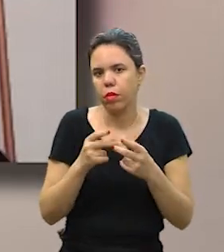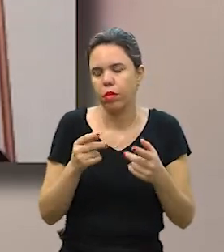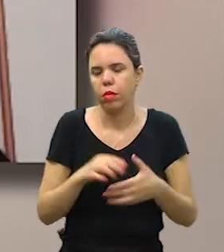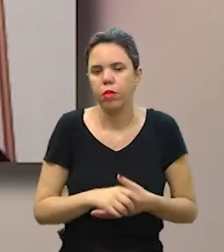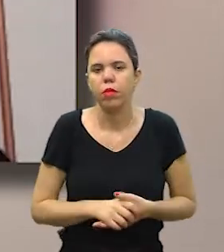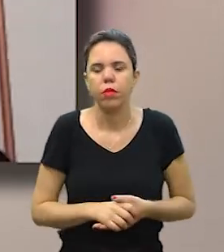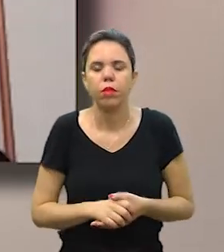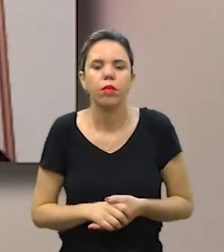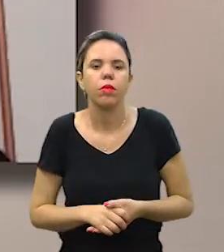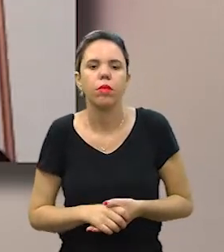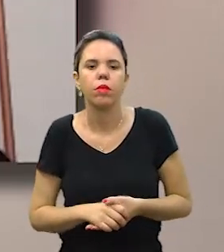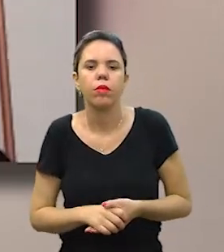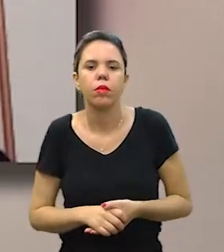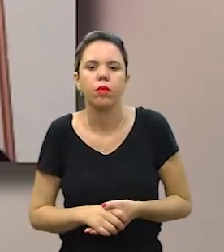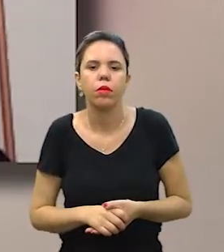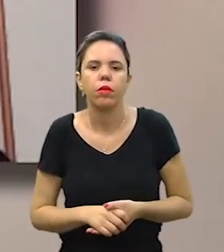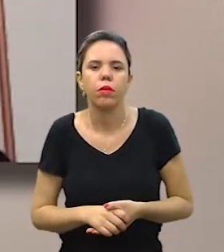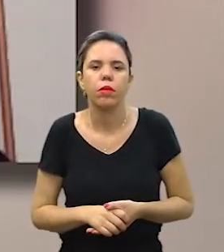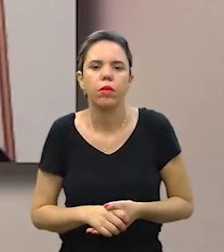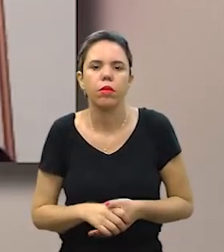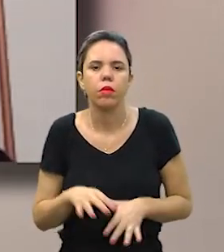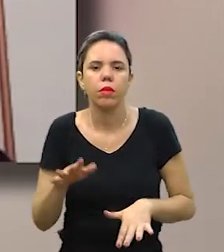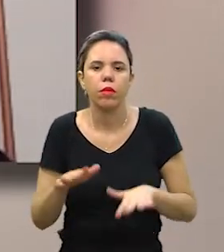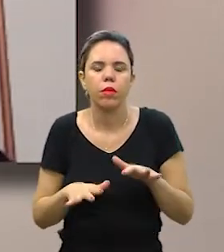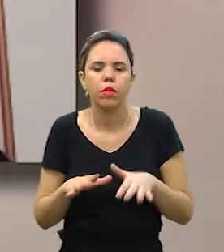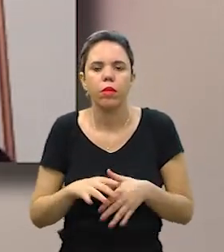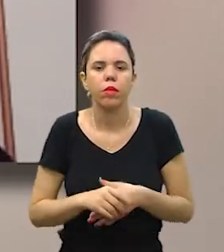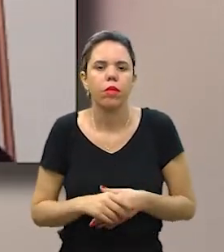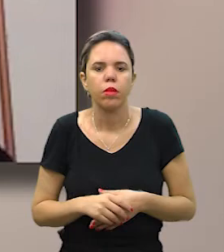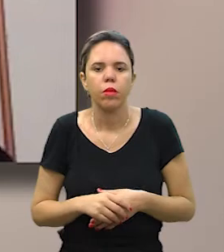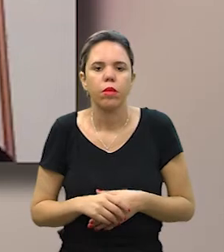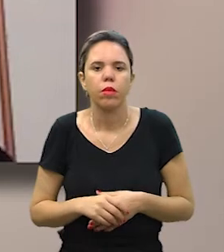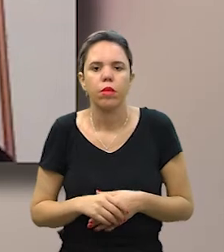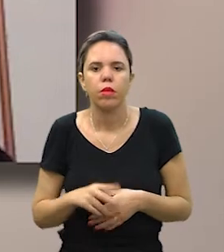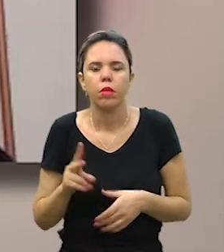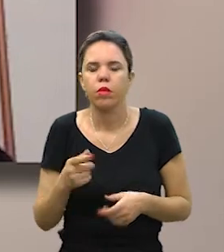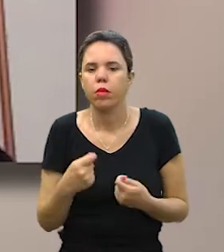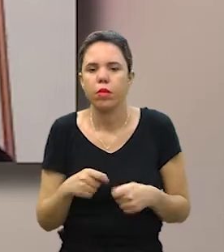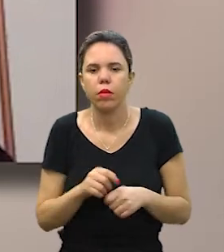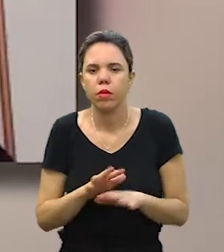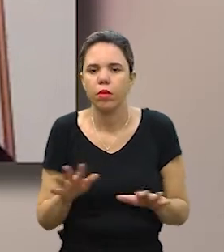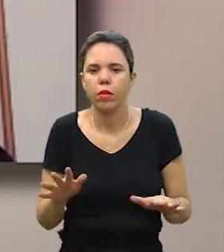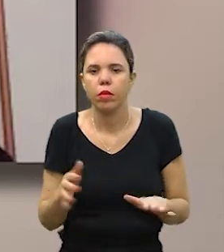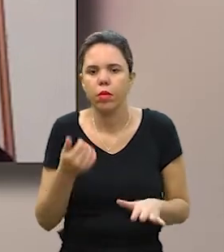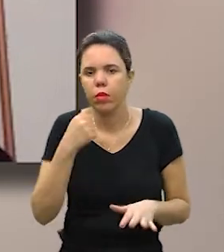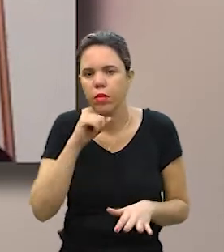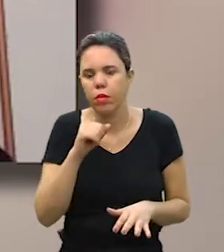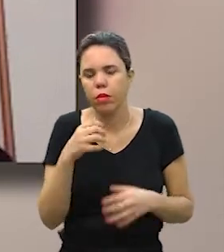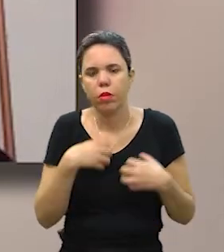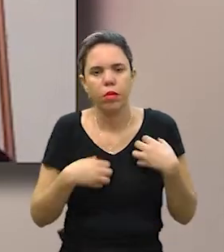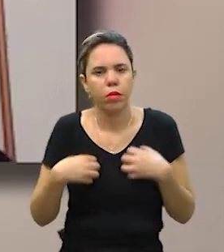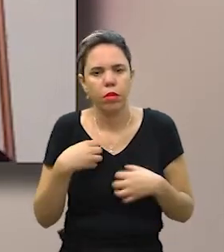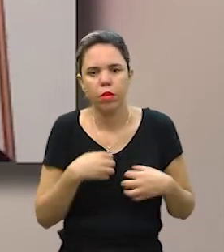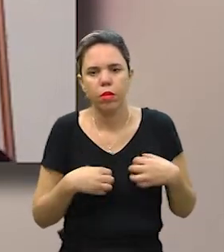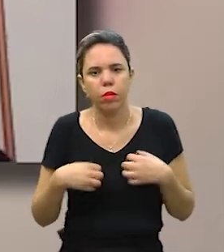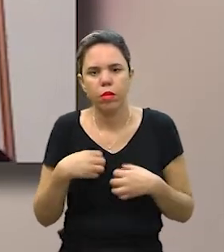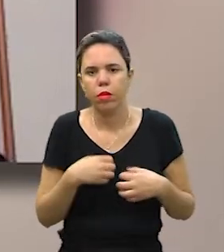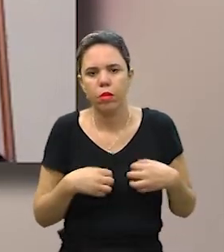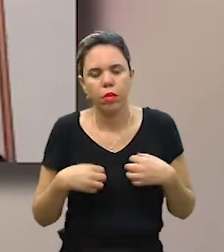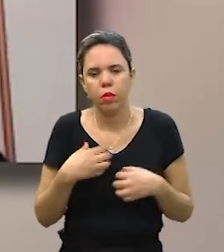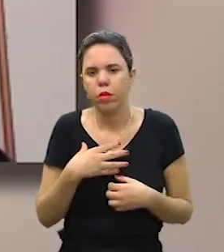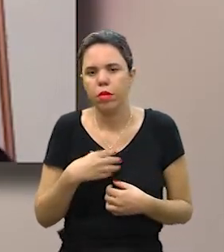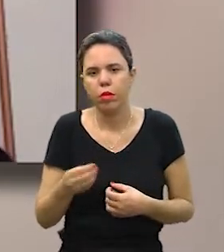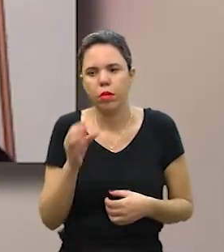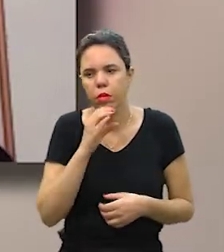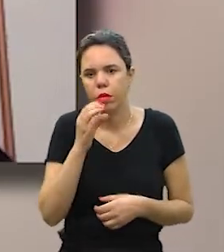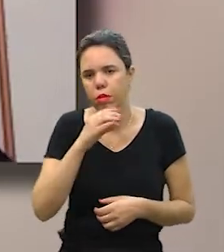uma emergência, para uma urgência, que às vezes nem sempre é necessário que essa mamãe desespere a ponto de pegar seu